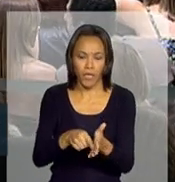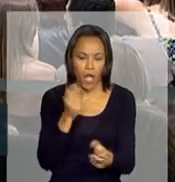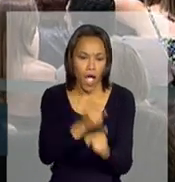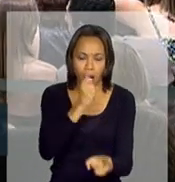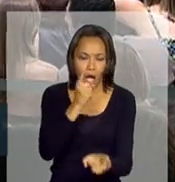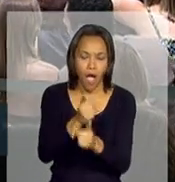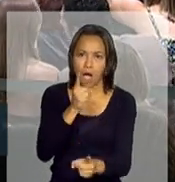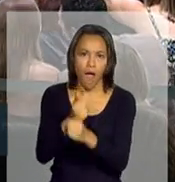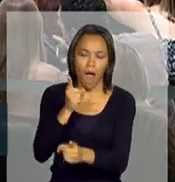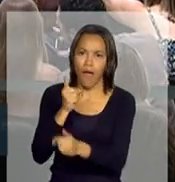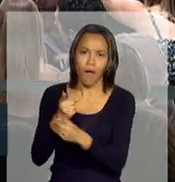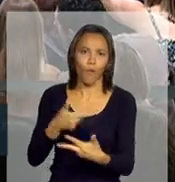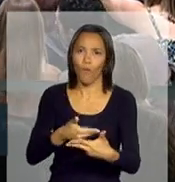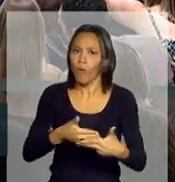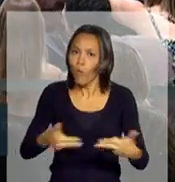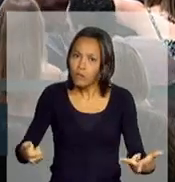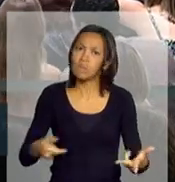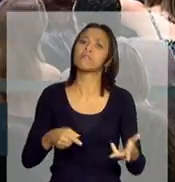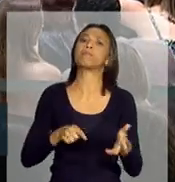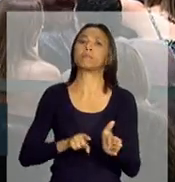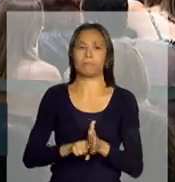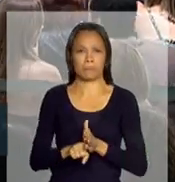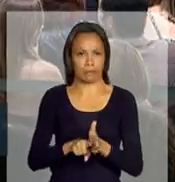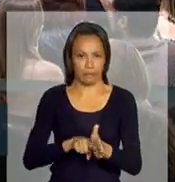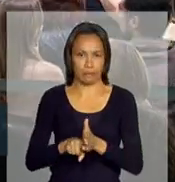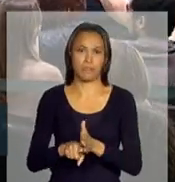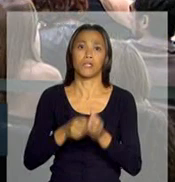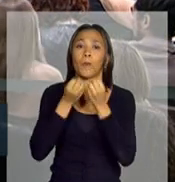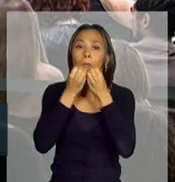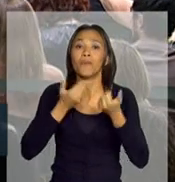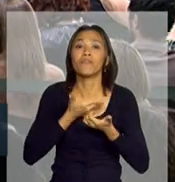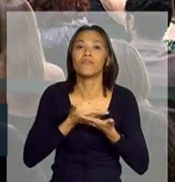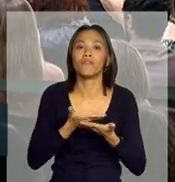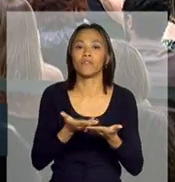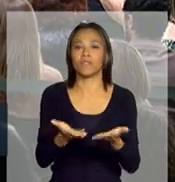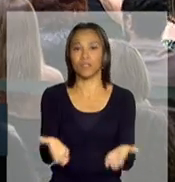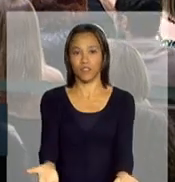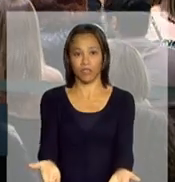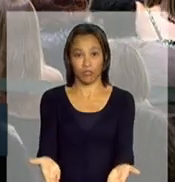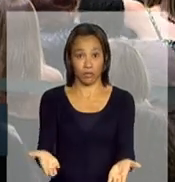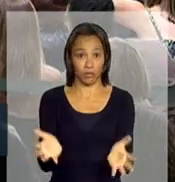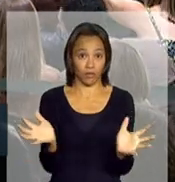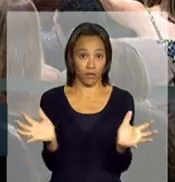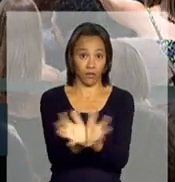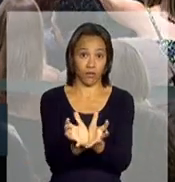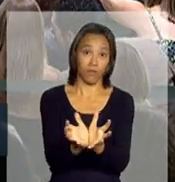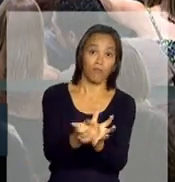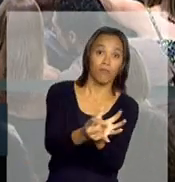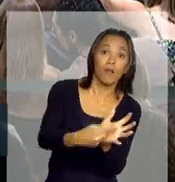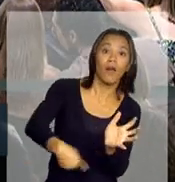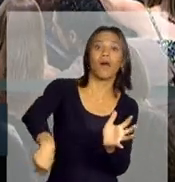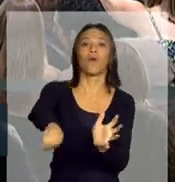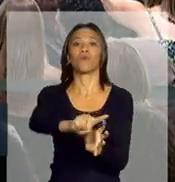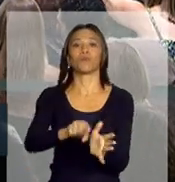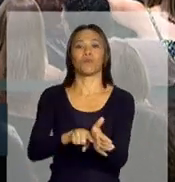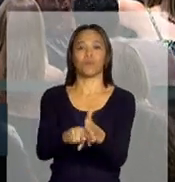aquilo que pesquisam sejam bem-vindos à comunidade